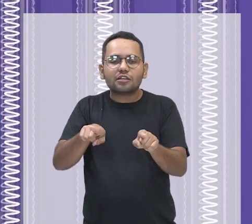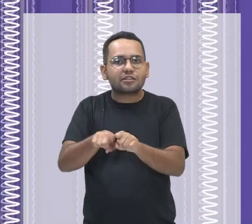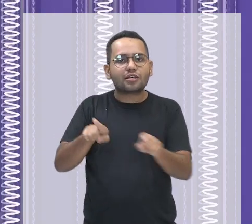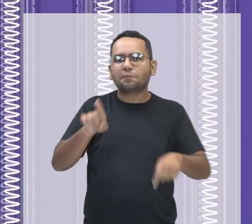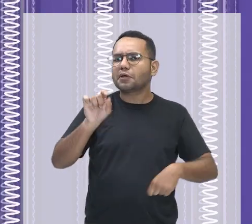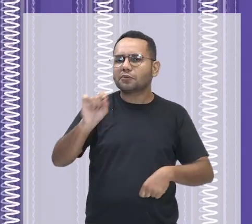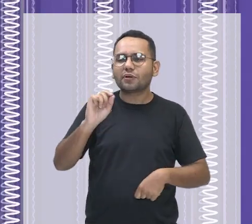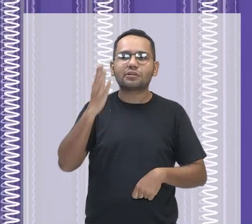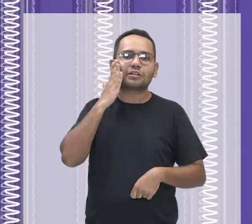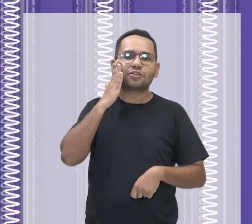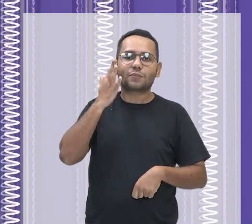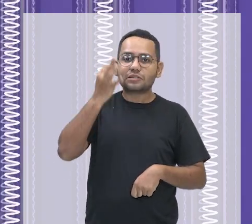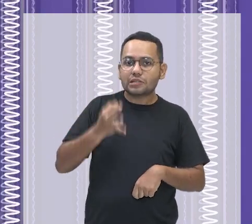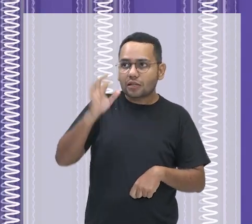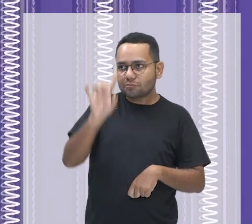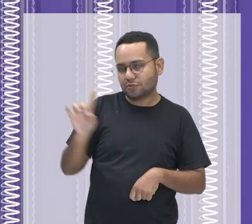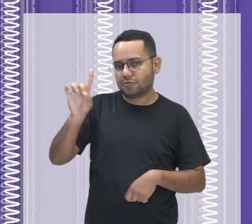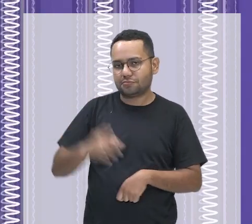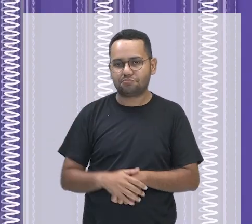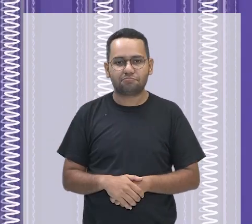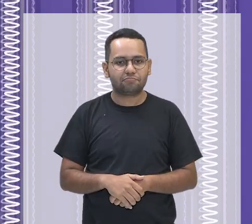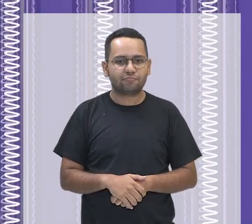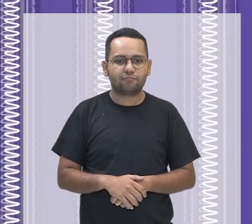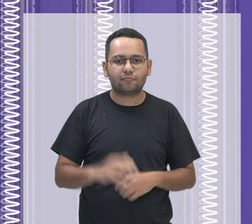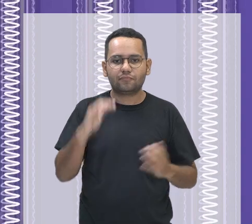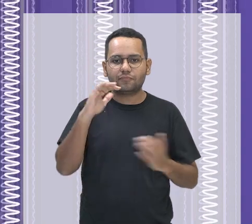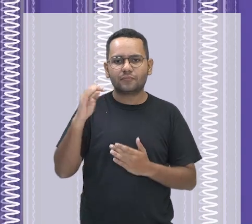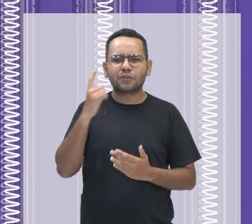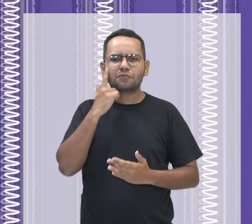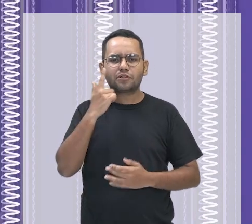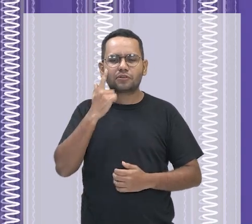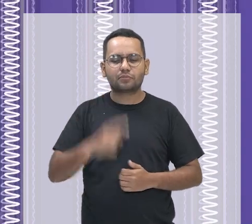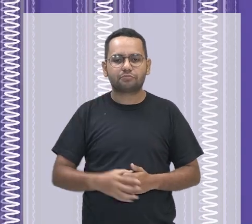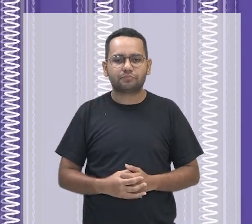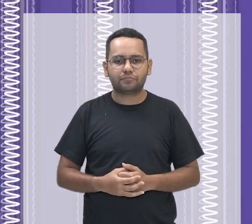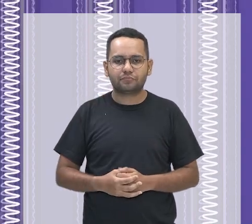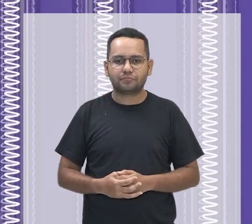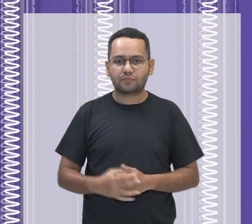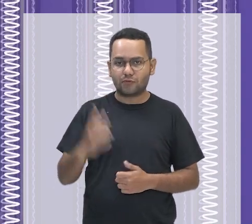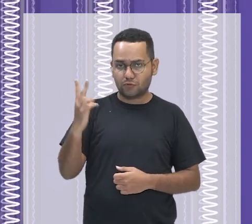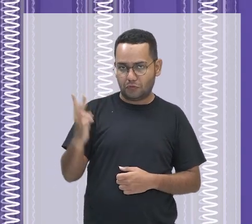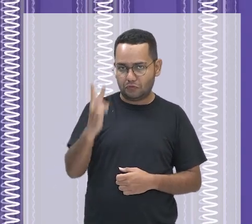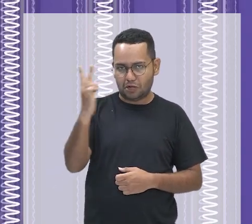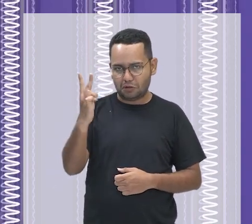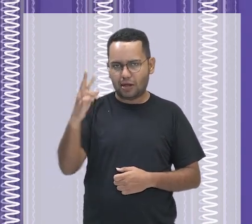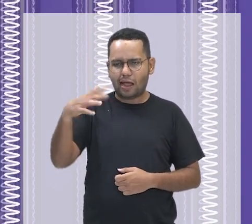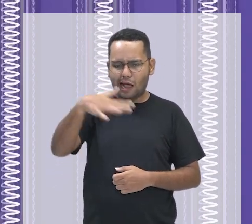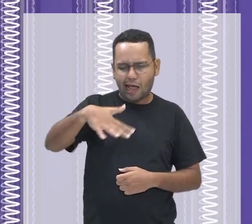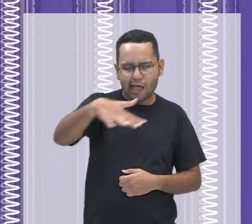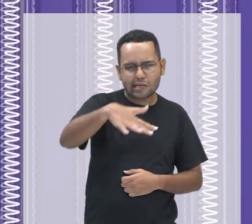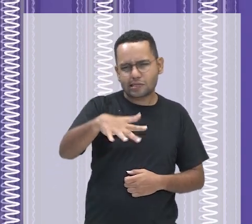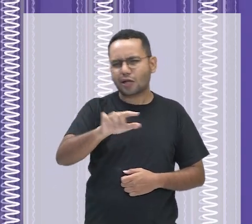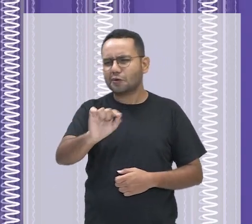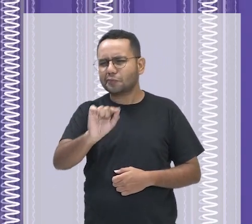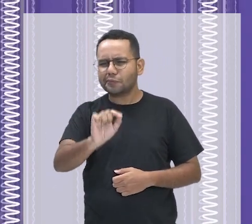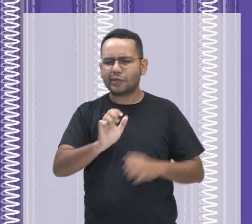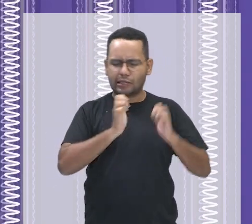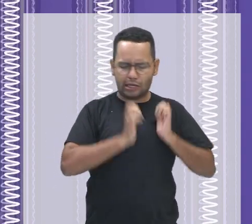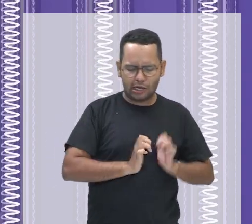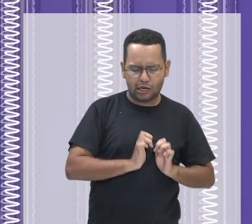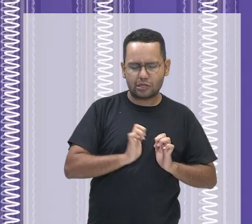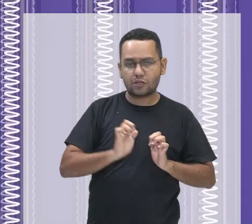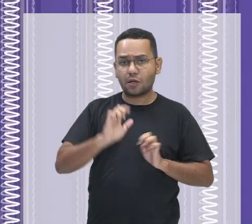vamos começar vendo os valores nesse campo da moral, da ética. Vamos começar